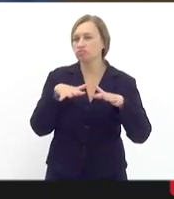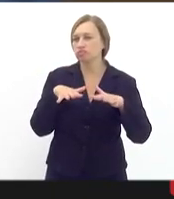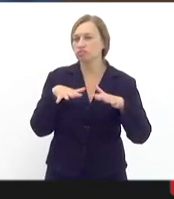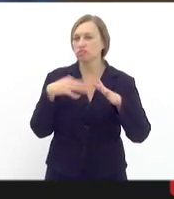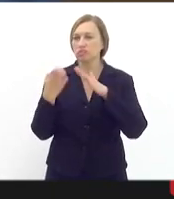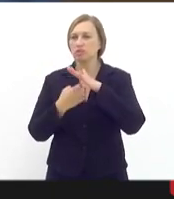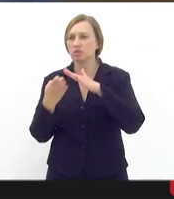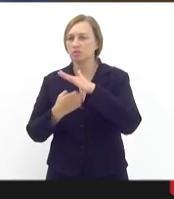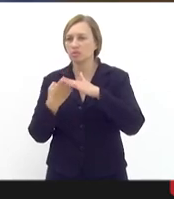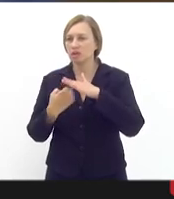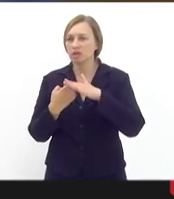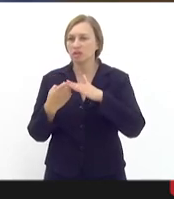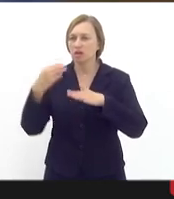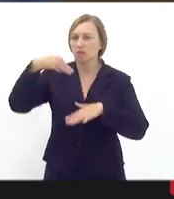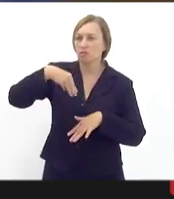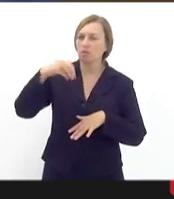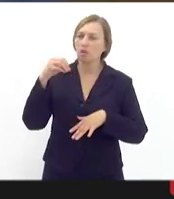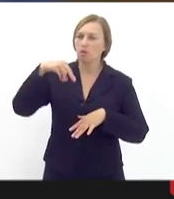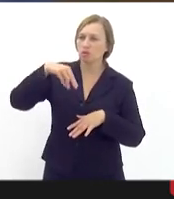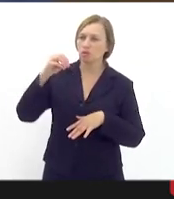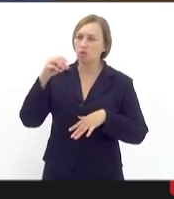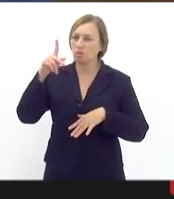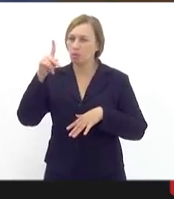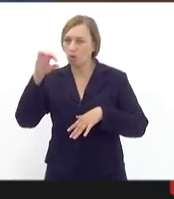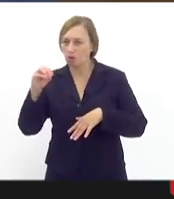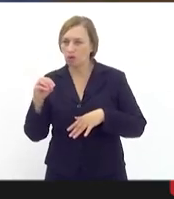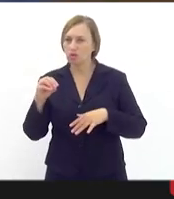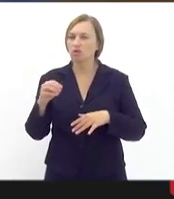quase que monopólios, o Google tem